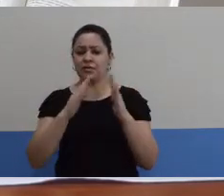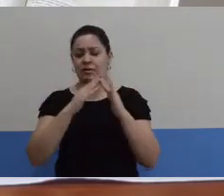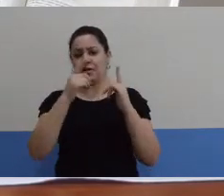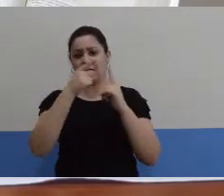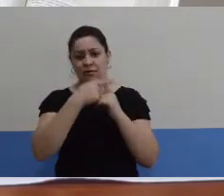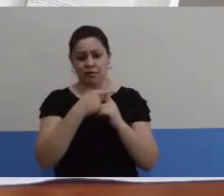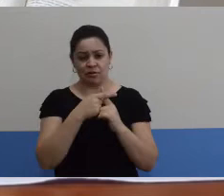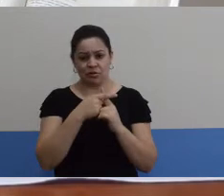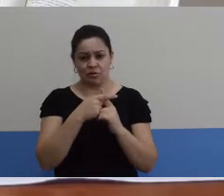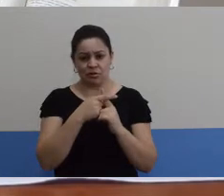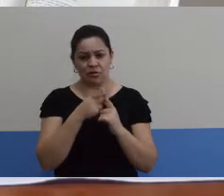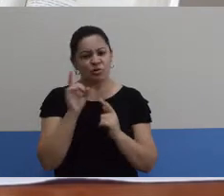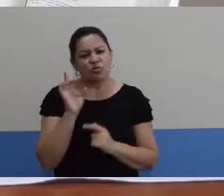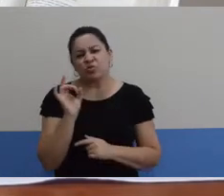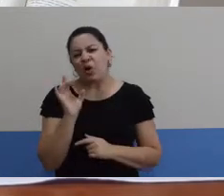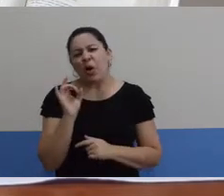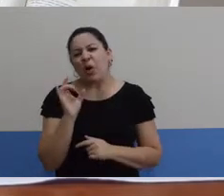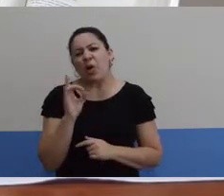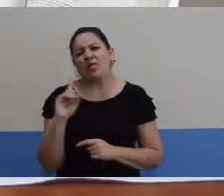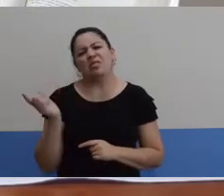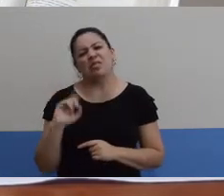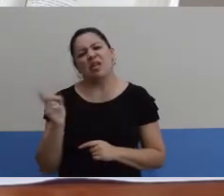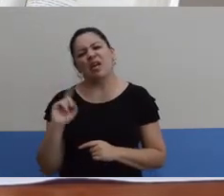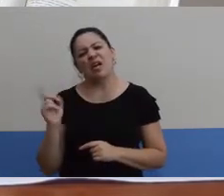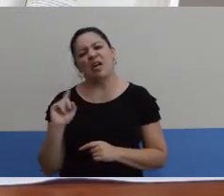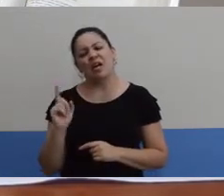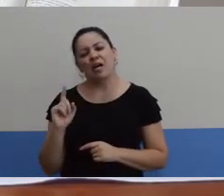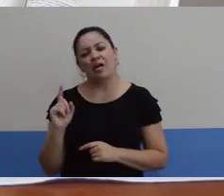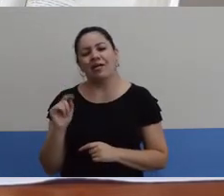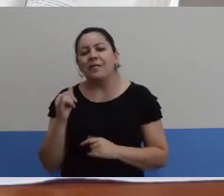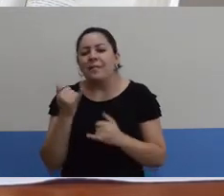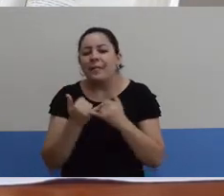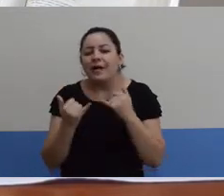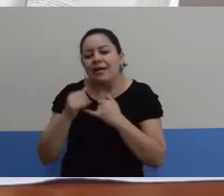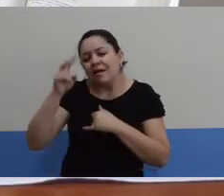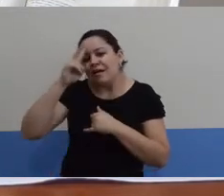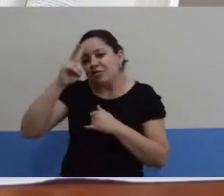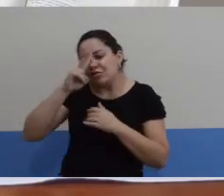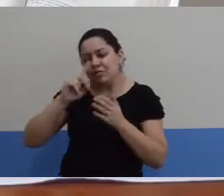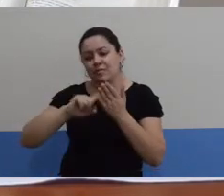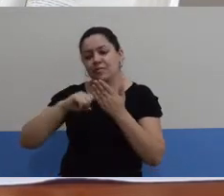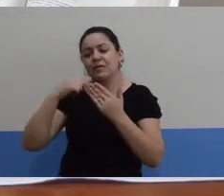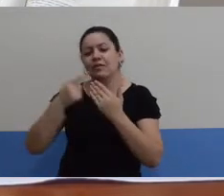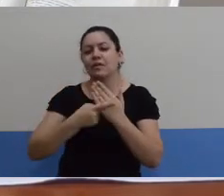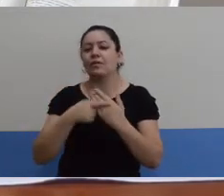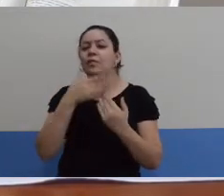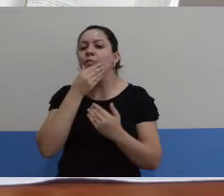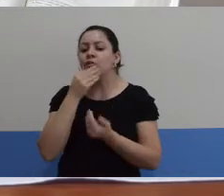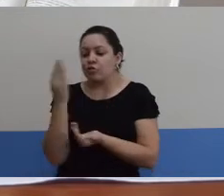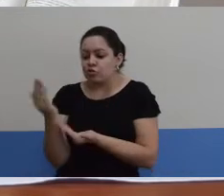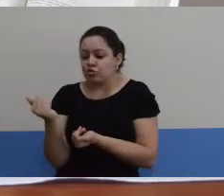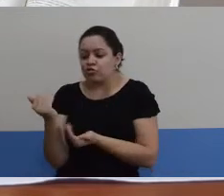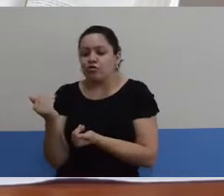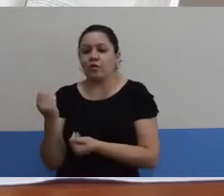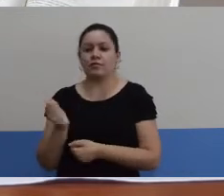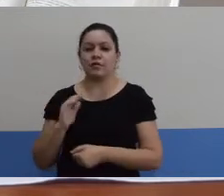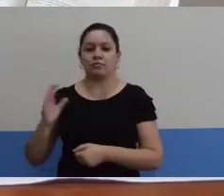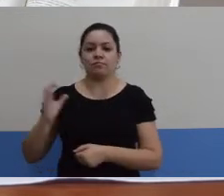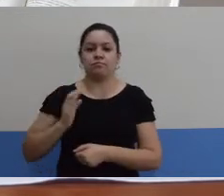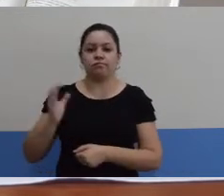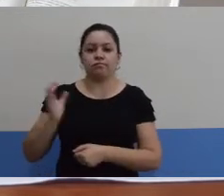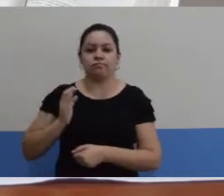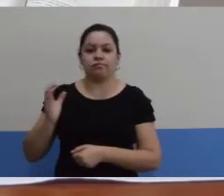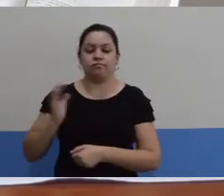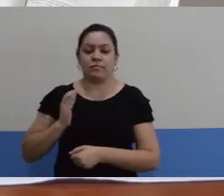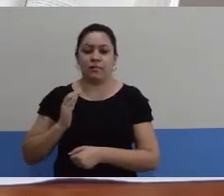jovem rico, o jovem que já buscava viver a sua fé, ele vem até Jesus, fala para Jesus que ele